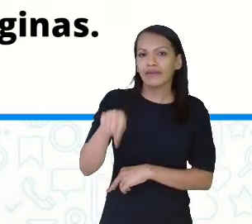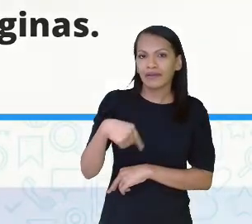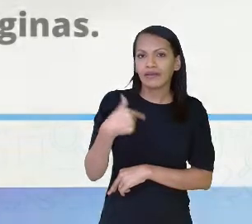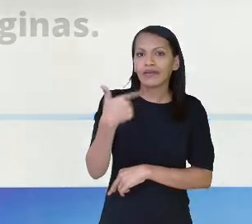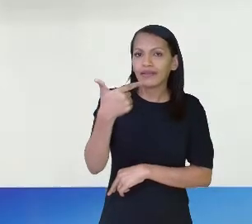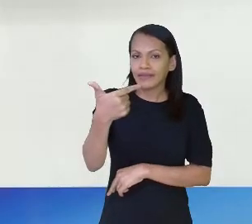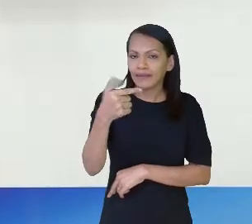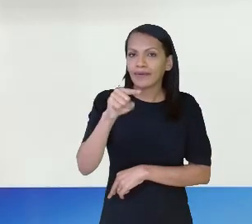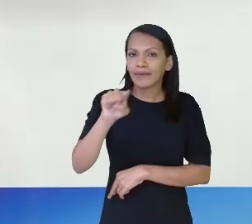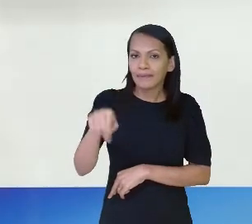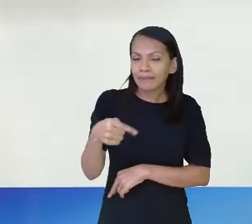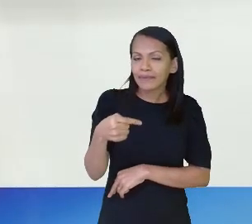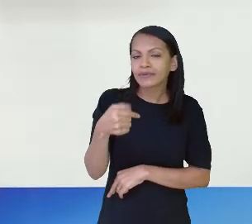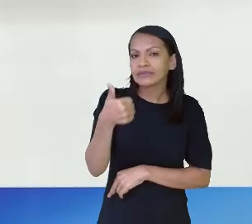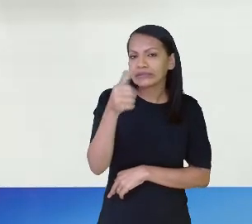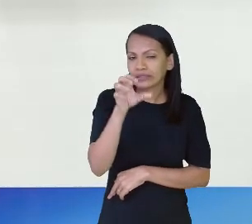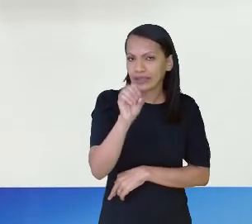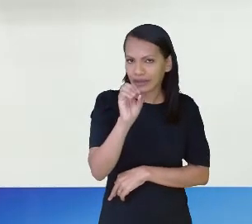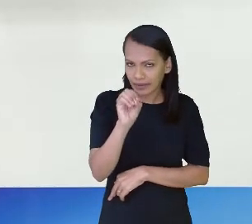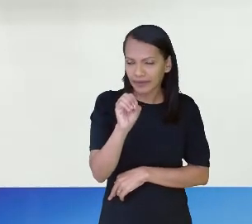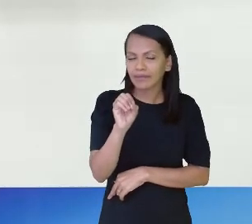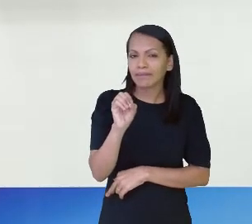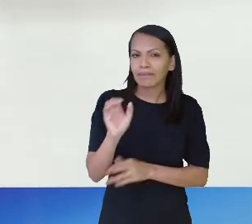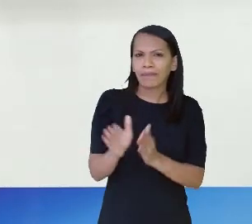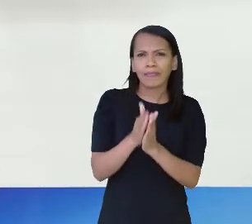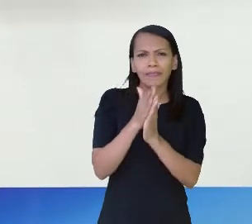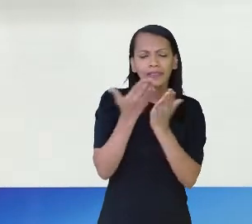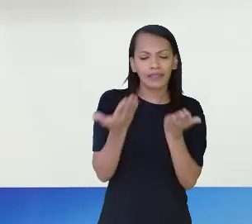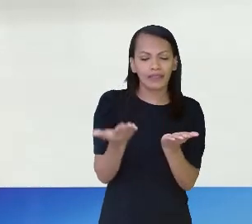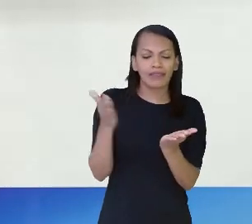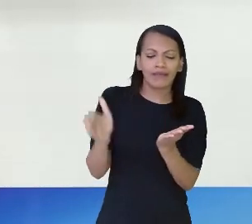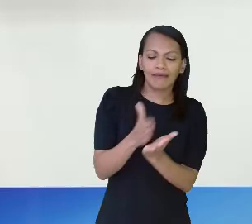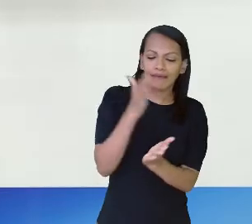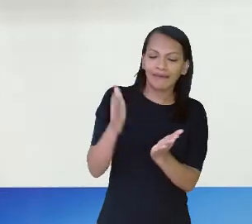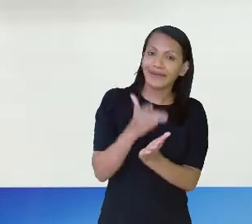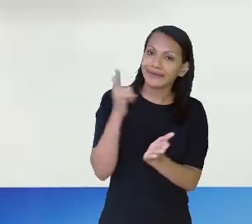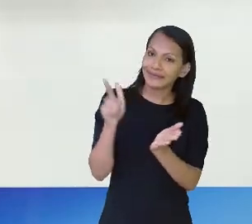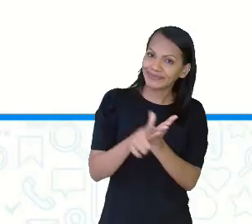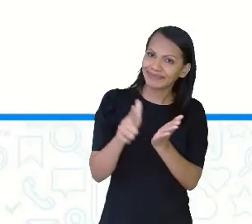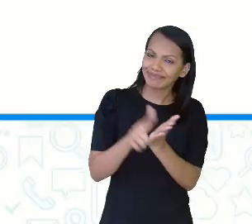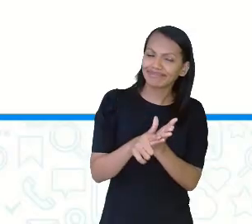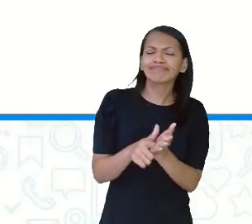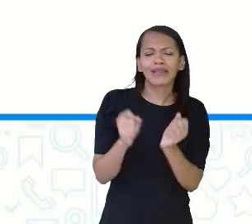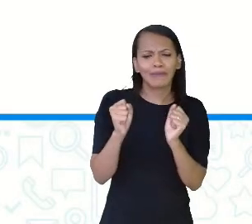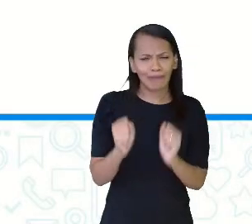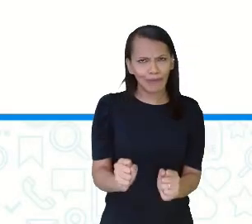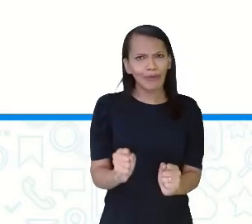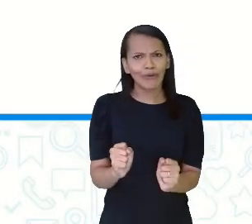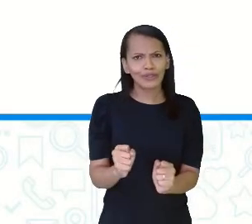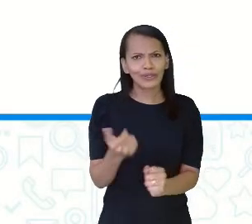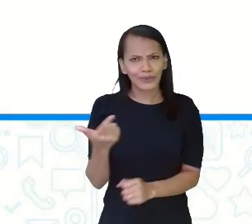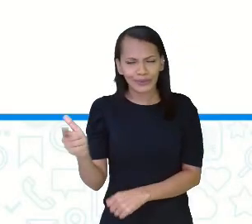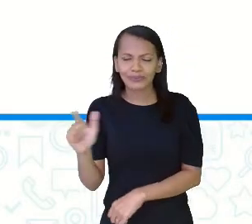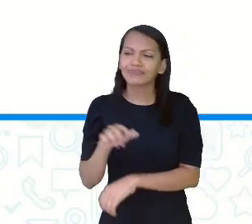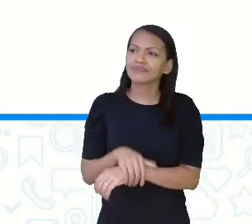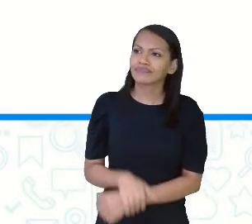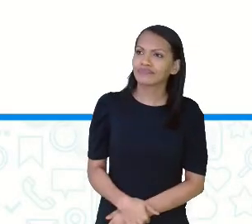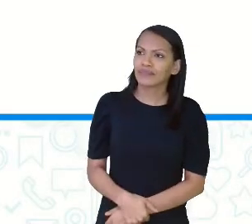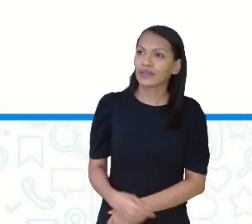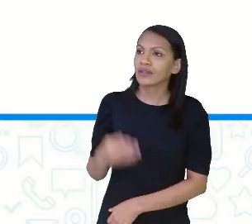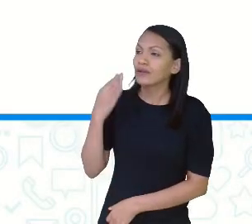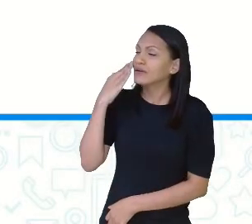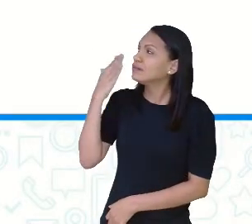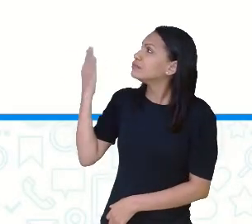2.100 páginas. Podemos ir para mais uma? Podemos. Vamos lá. Uma